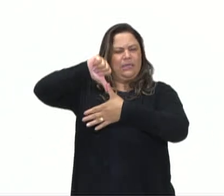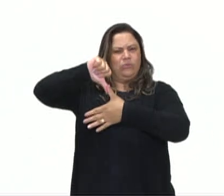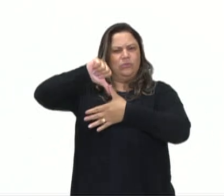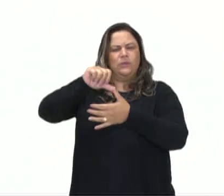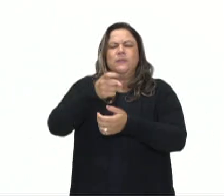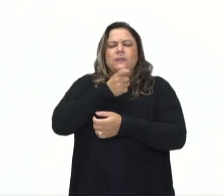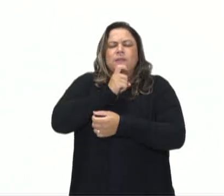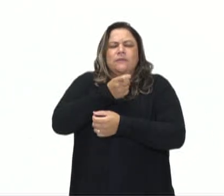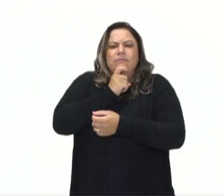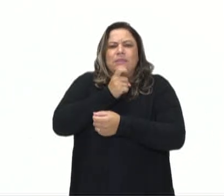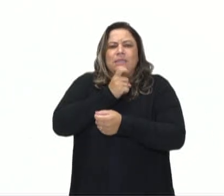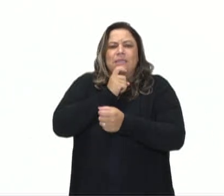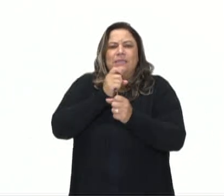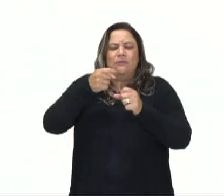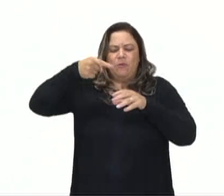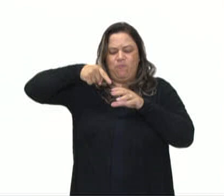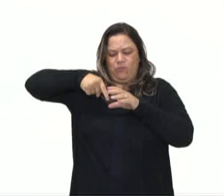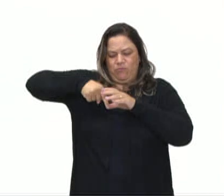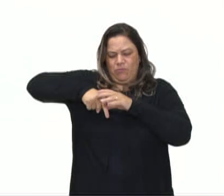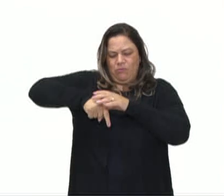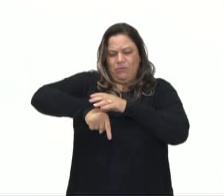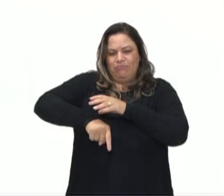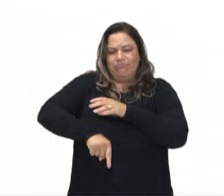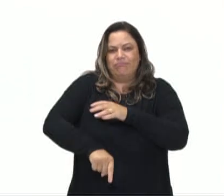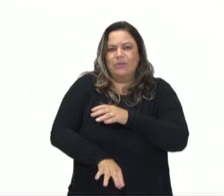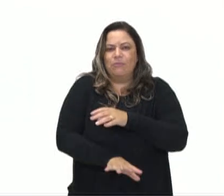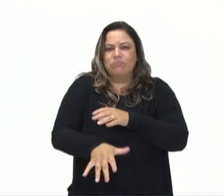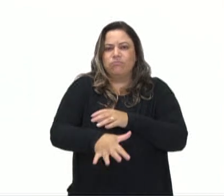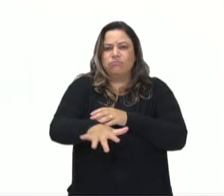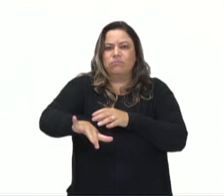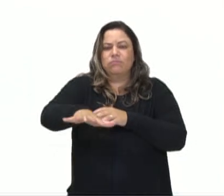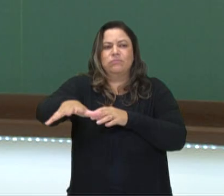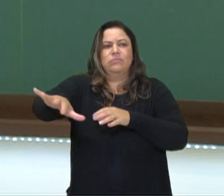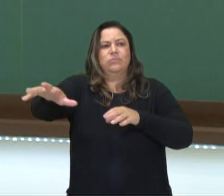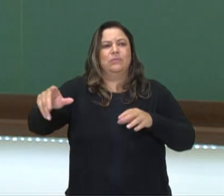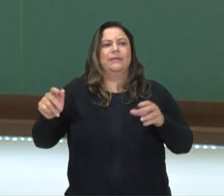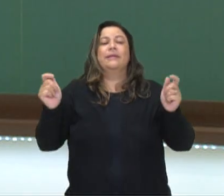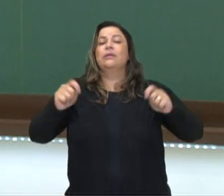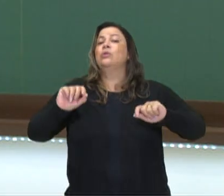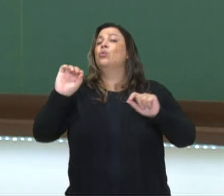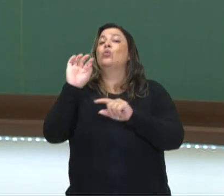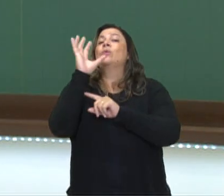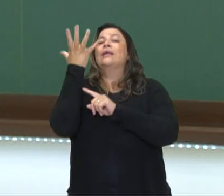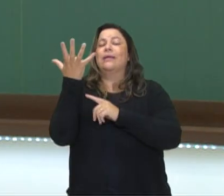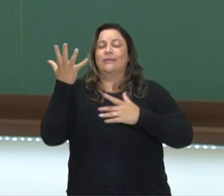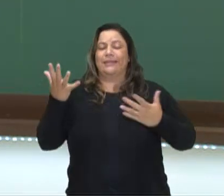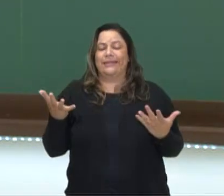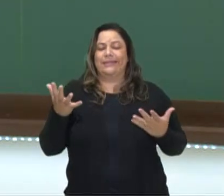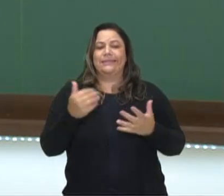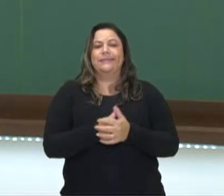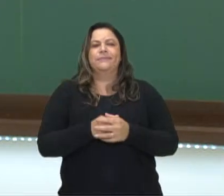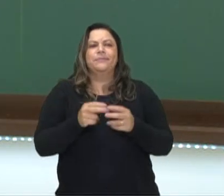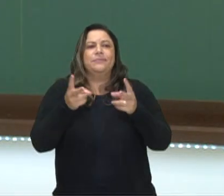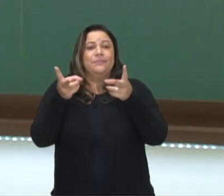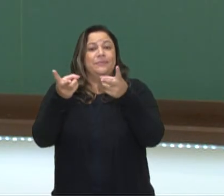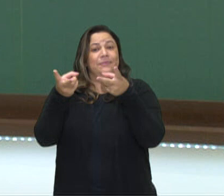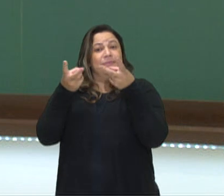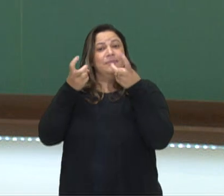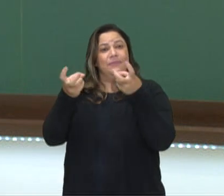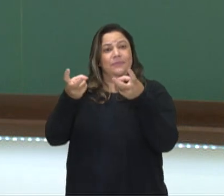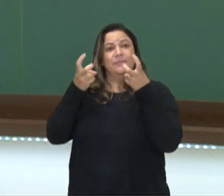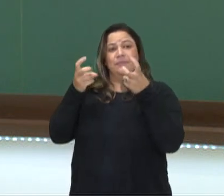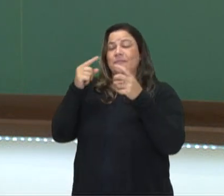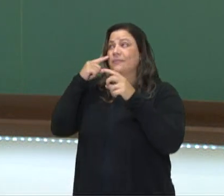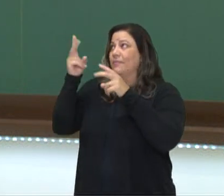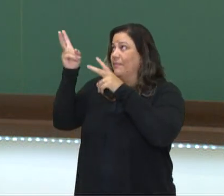chegando até a superfície, tornando uma das áreas mais pisciosas do mundo. Então, o que vai acontecer? Ó? Se a gente observar com